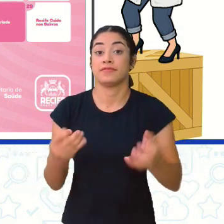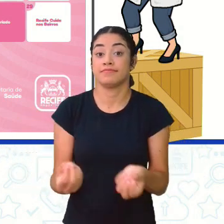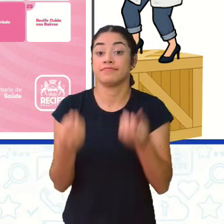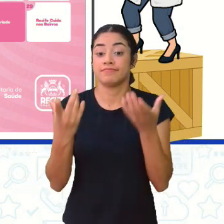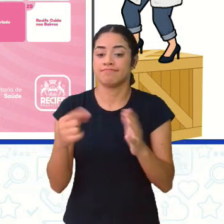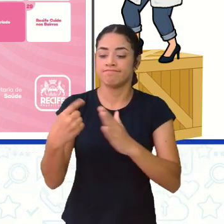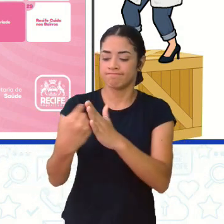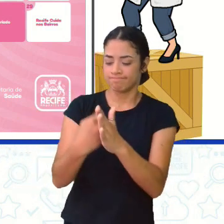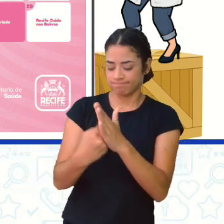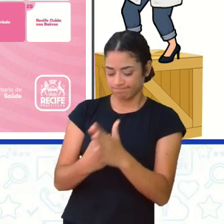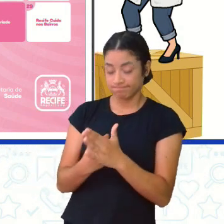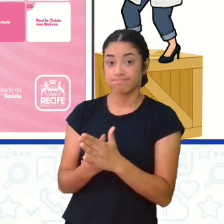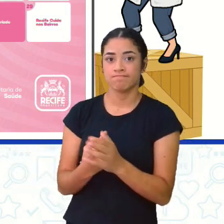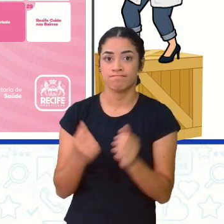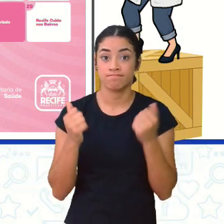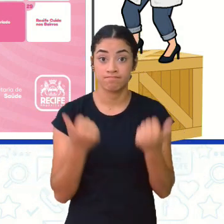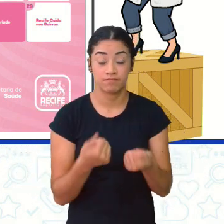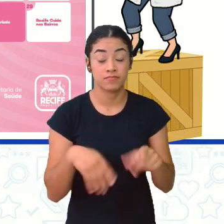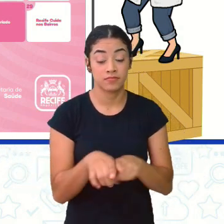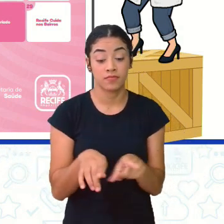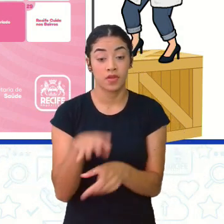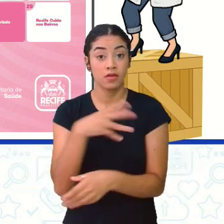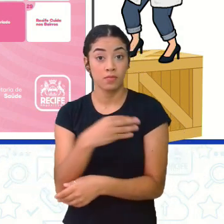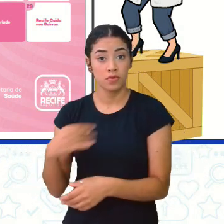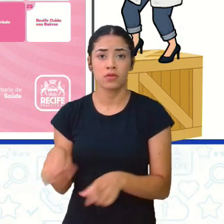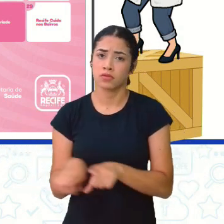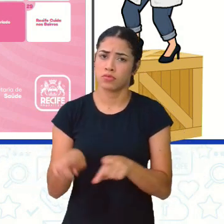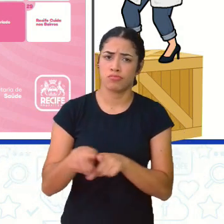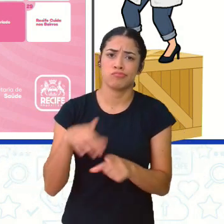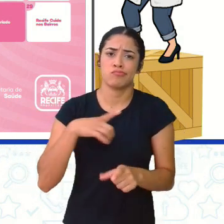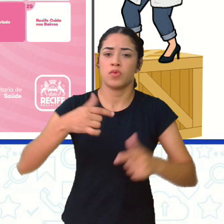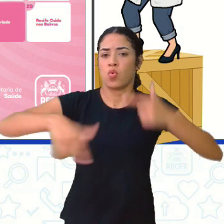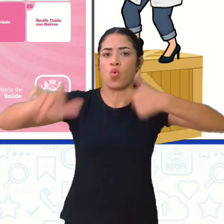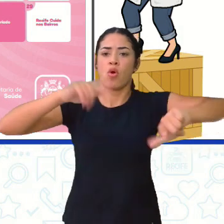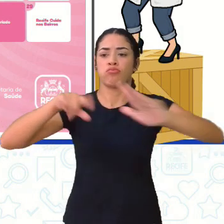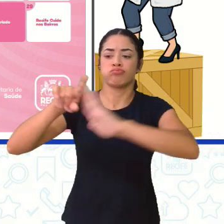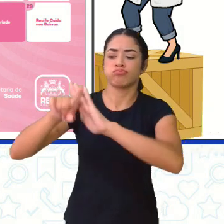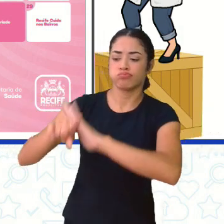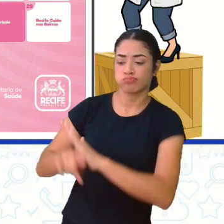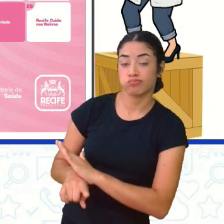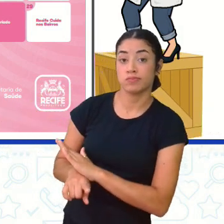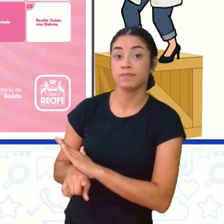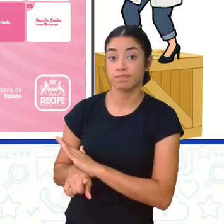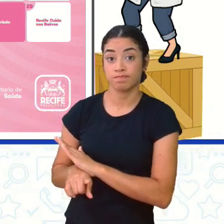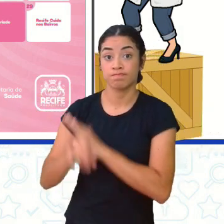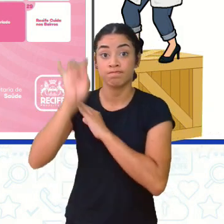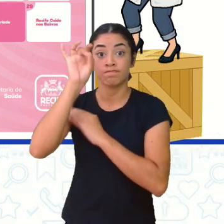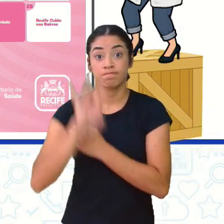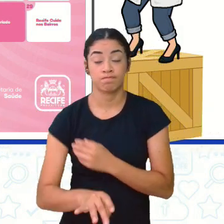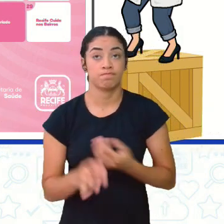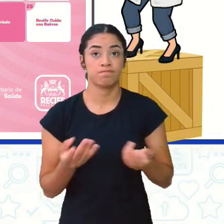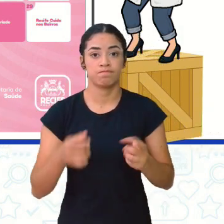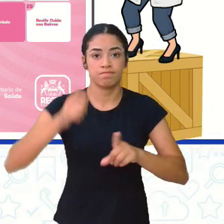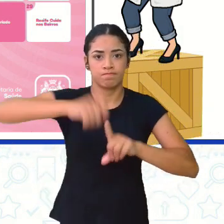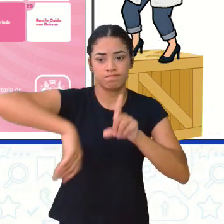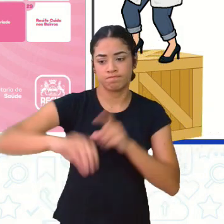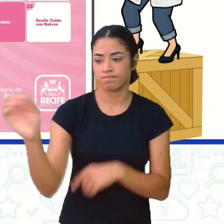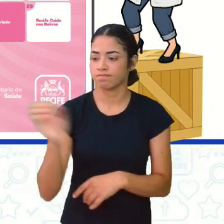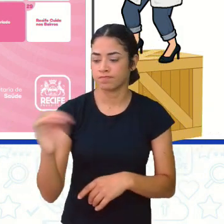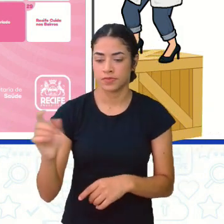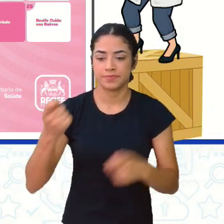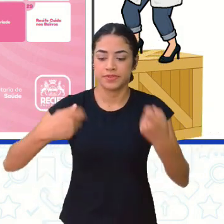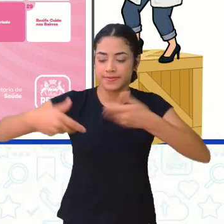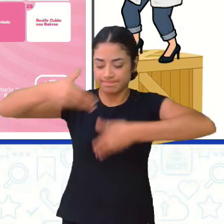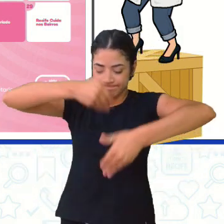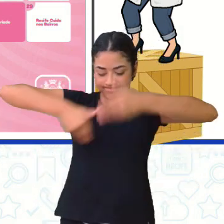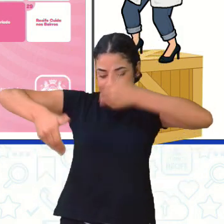alguns exames, né? Além da questão da mamografia, tem outros exames. Lembrando que não é só, né, no mês de outubro esse